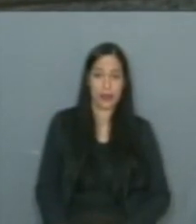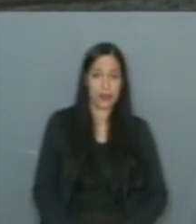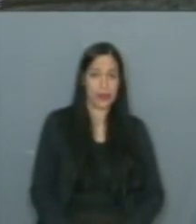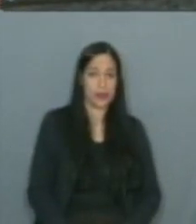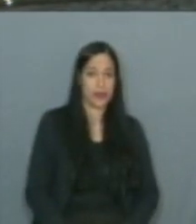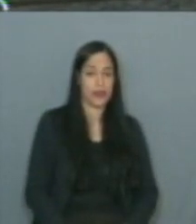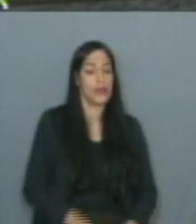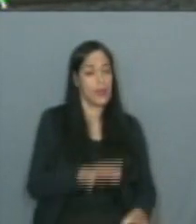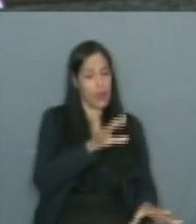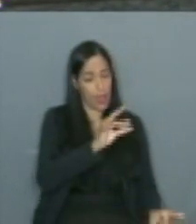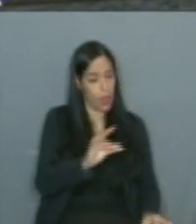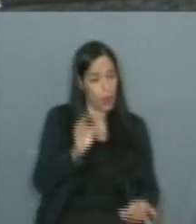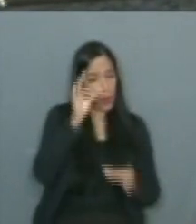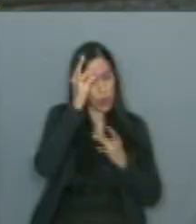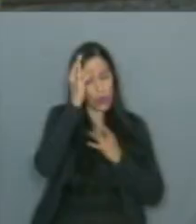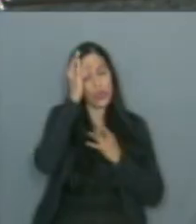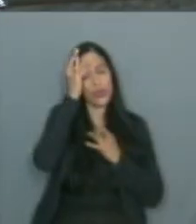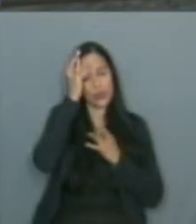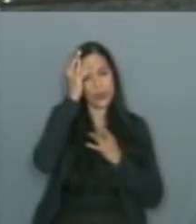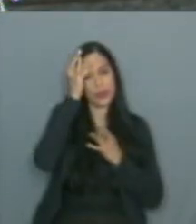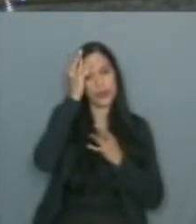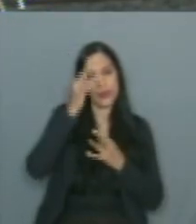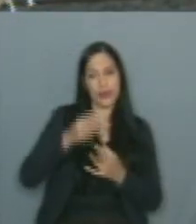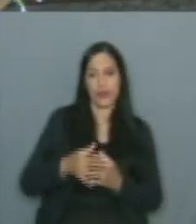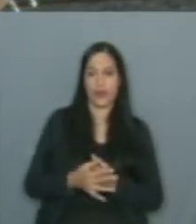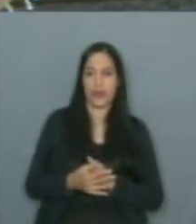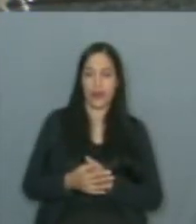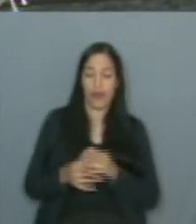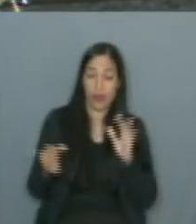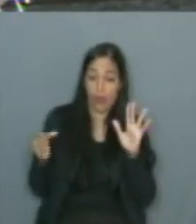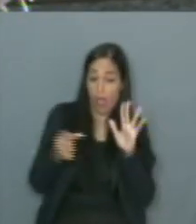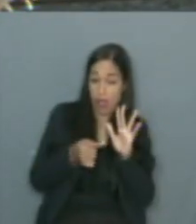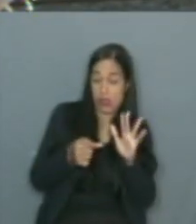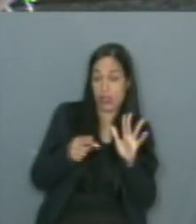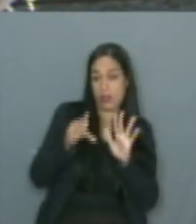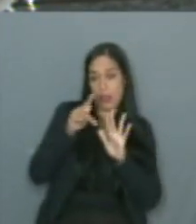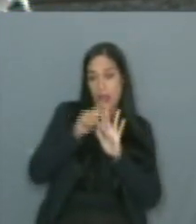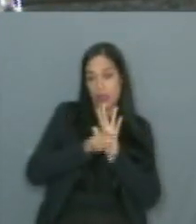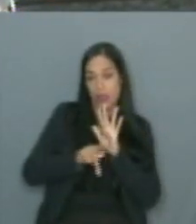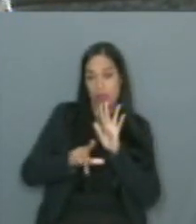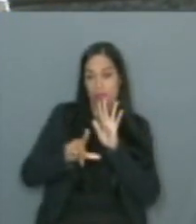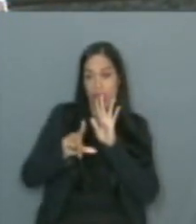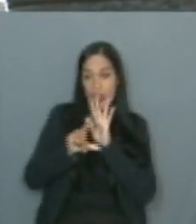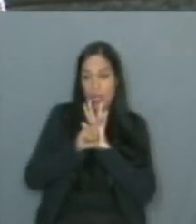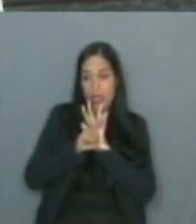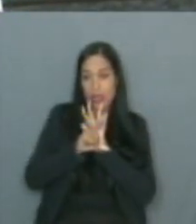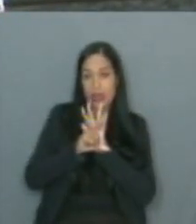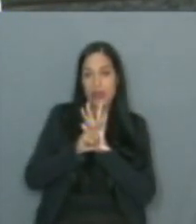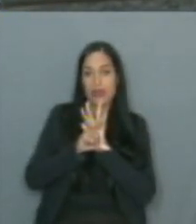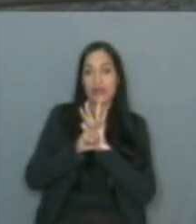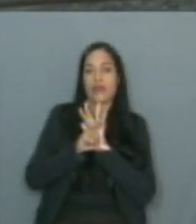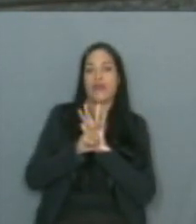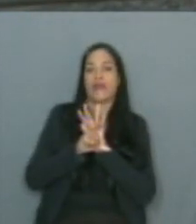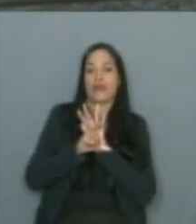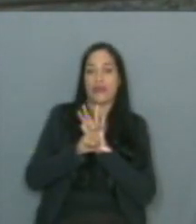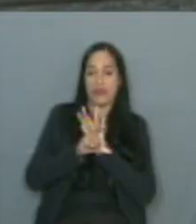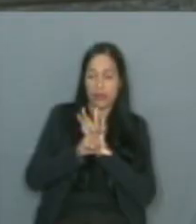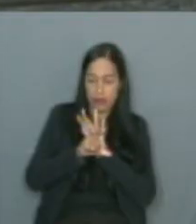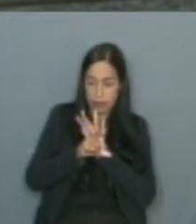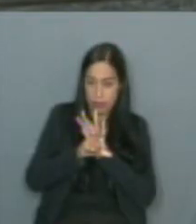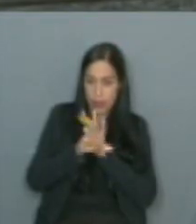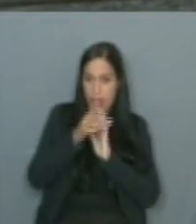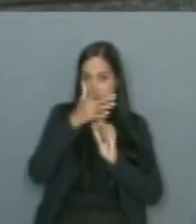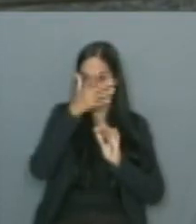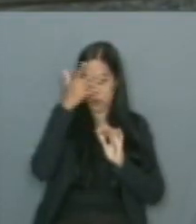acolho completamente, porque esse projeto de lei é um gol de placa para as